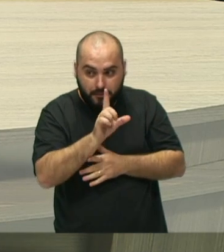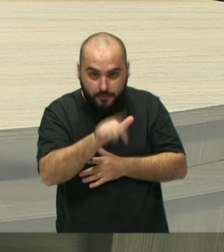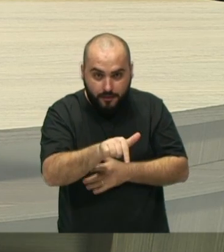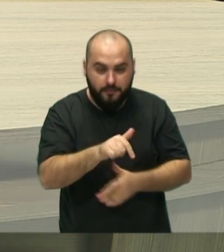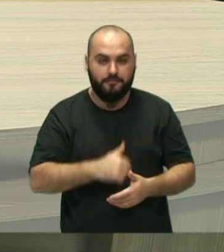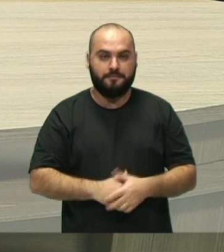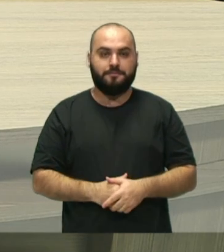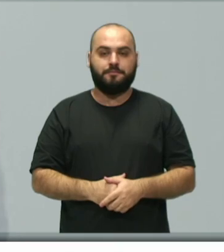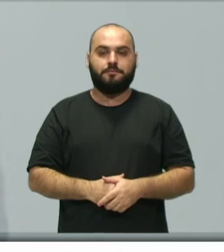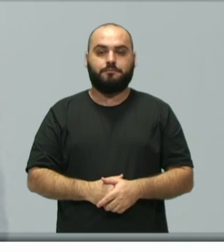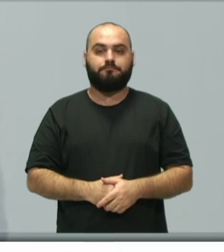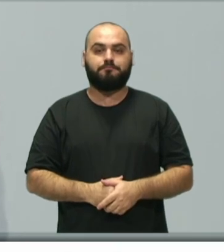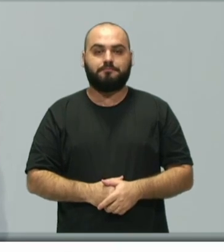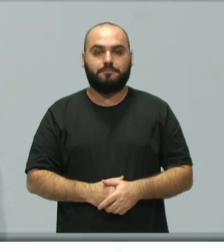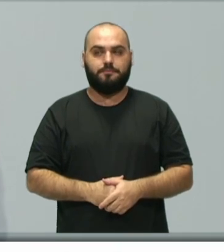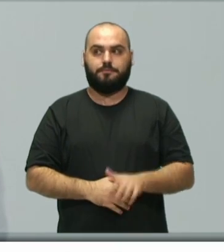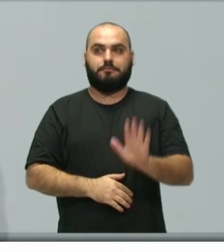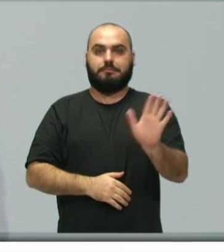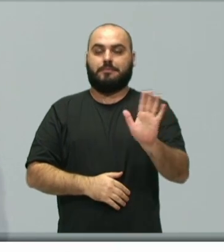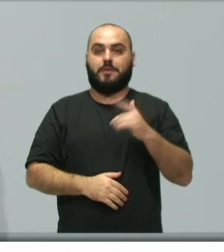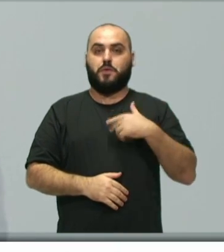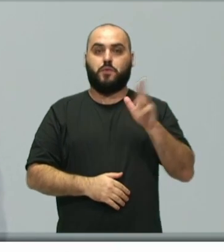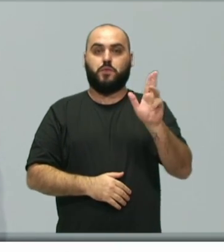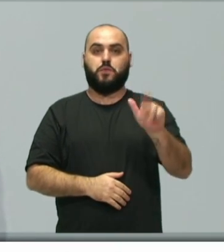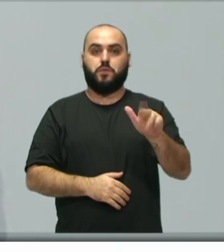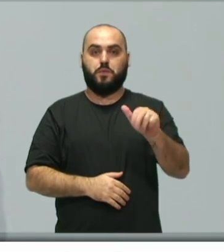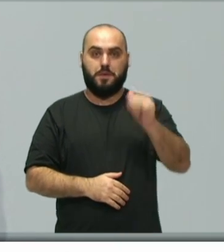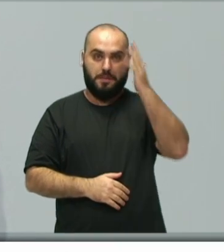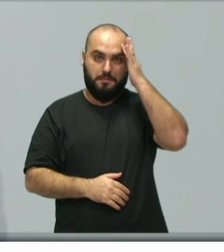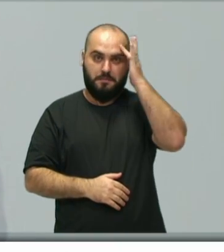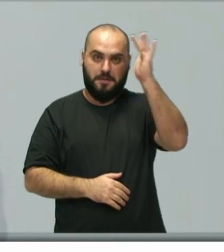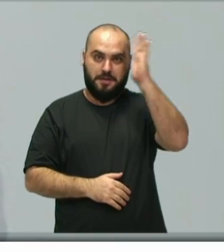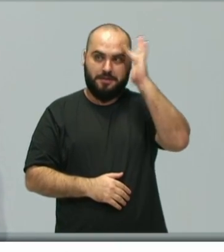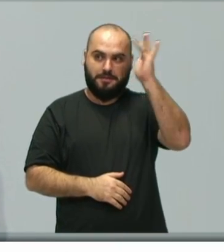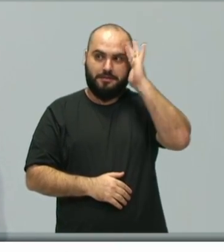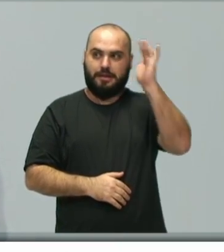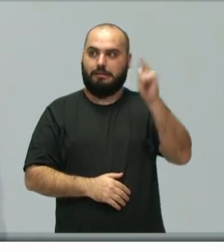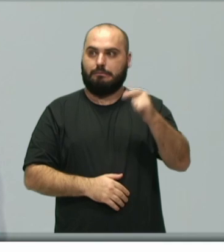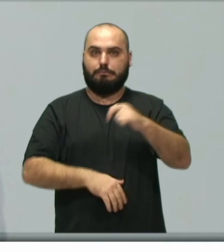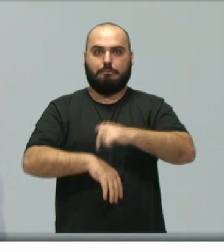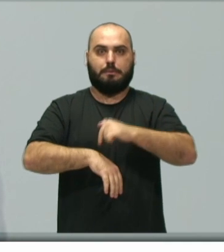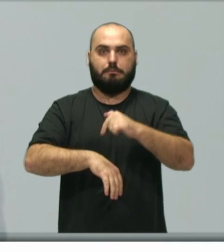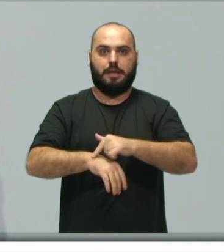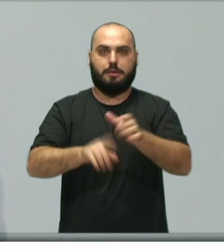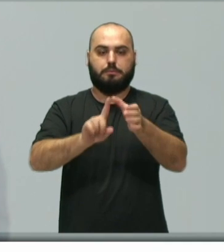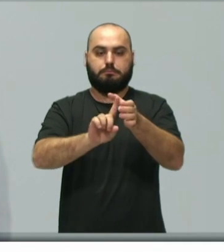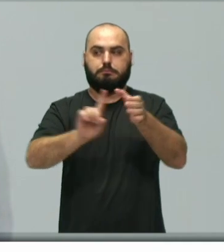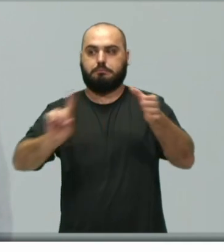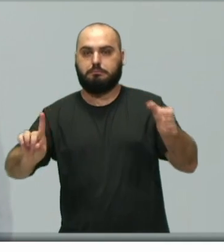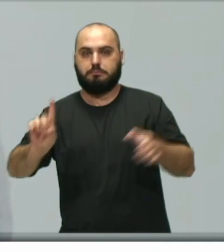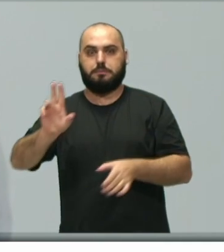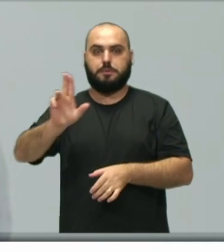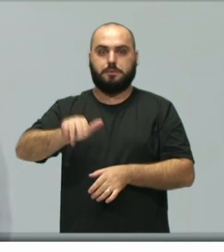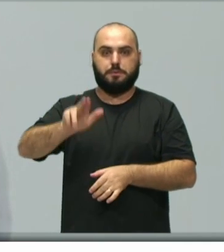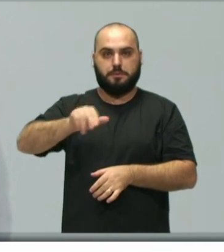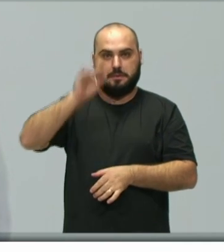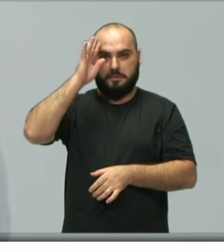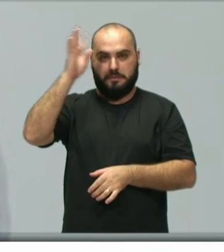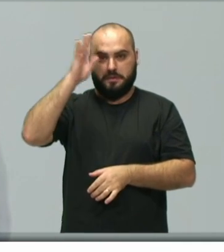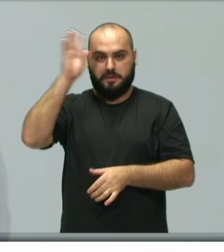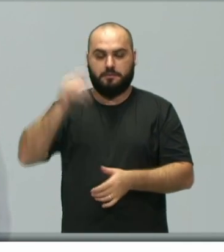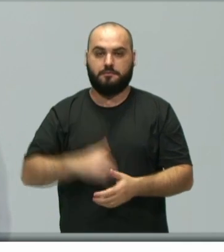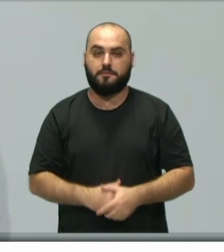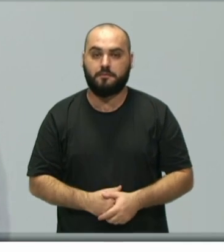eu jamais imaginei, né, como todos nós, que viveríamos esses momentos aí de isolamento. E o Da Porta para